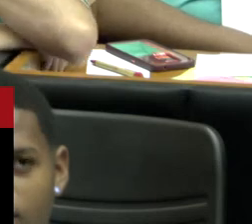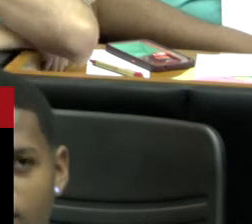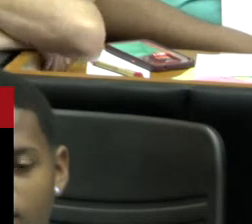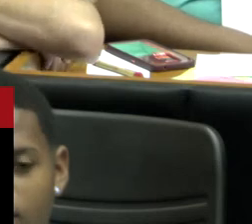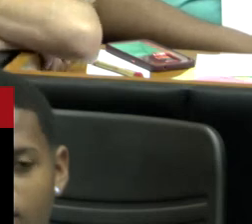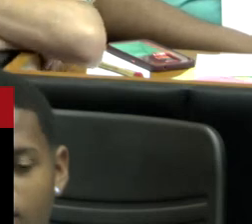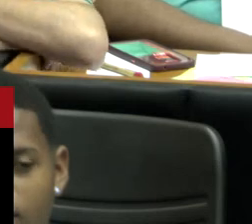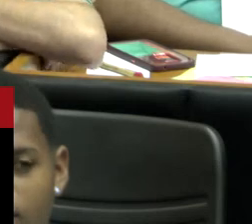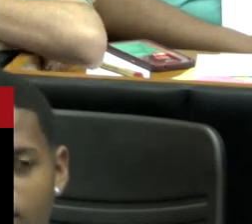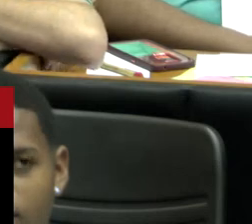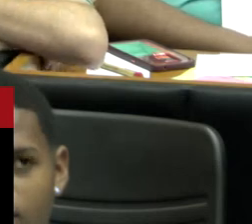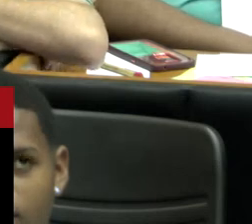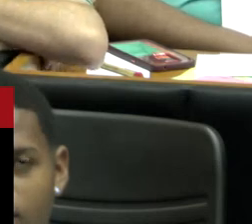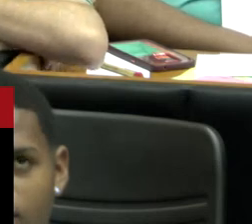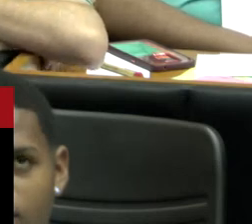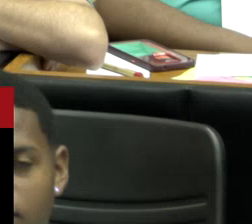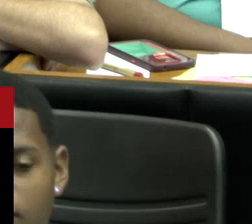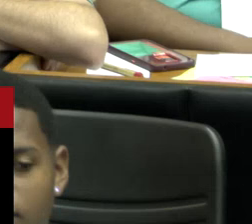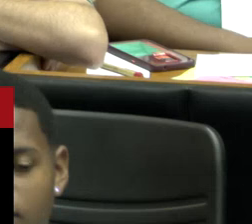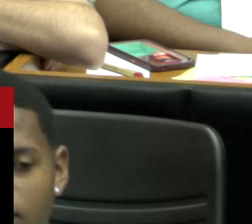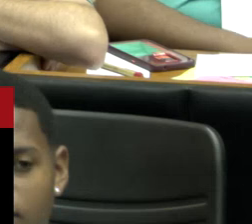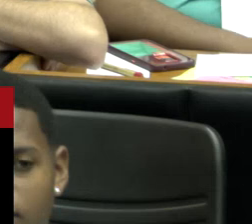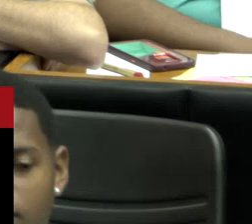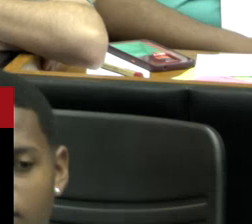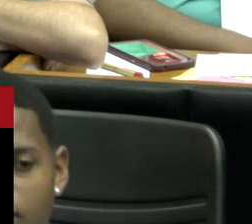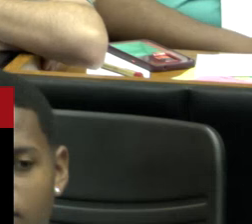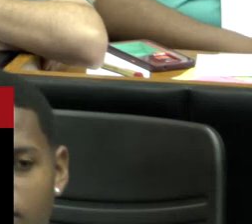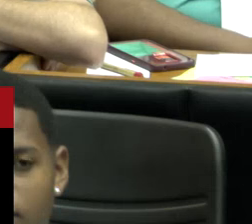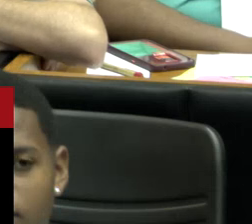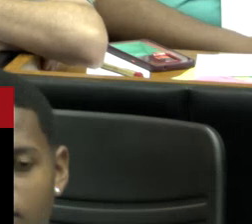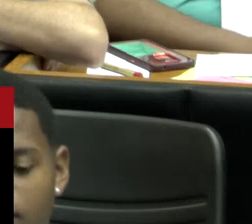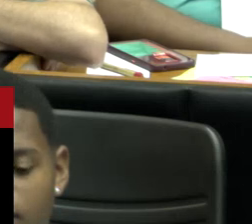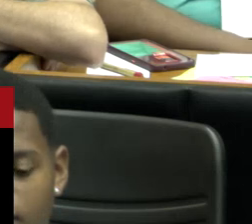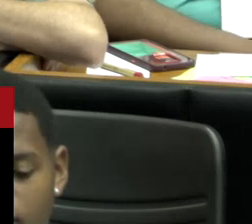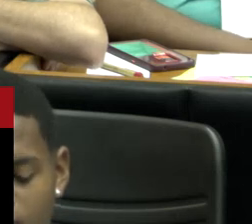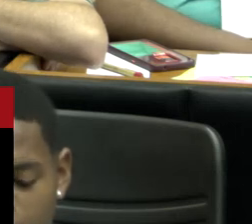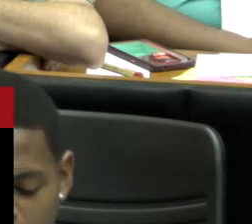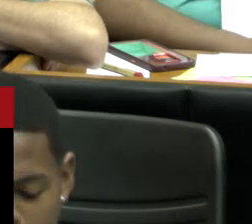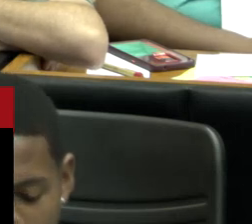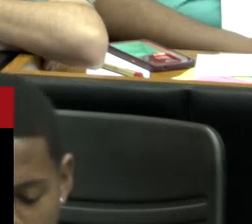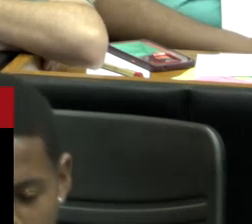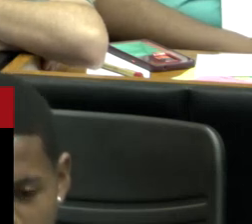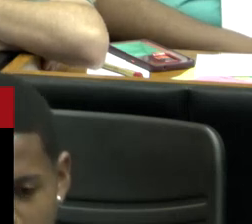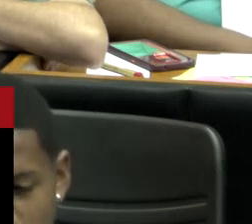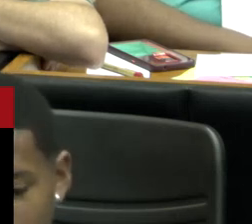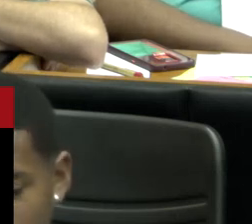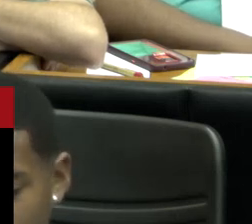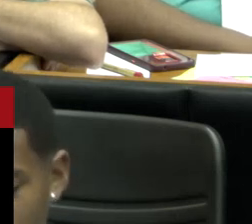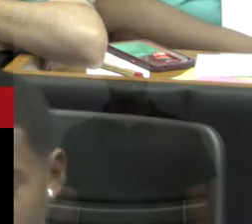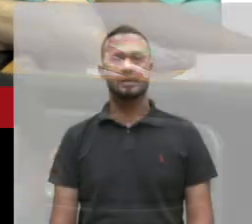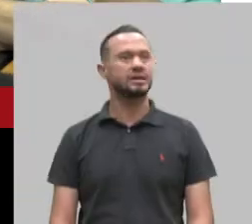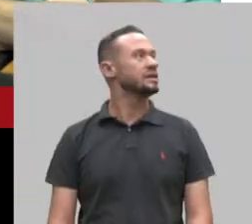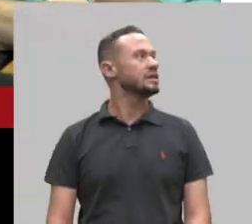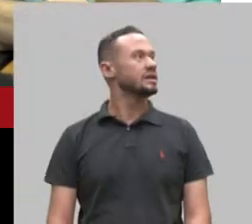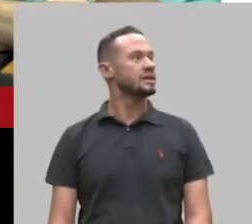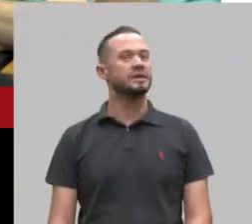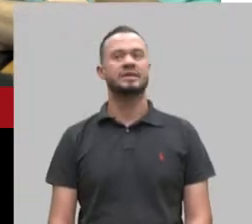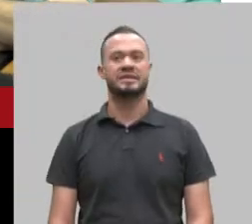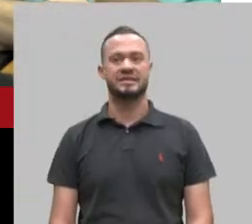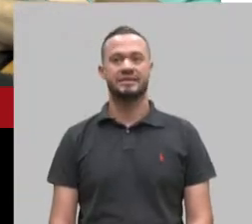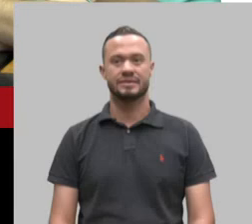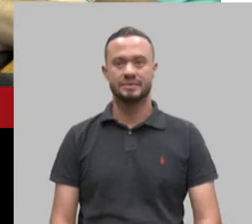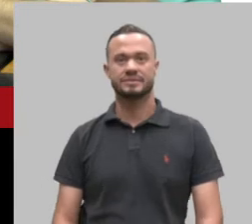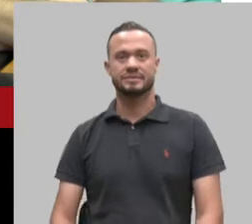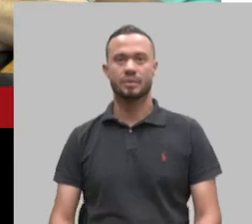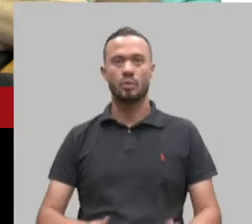do nosso Polo Vamos pensar no conjunto vamos pensar em todos para que todos sejam incluídos para que a inclusão ela